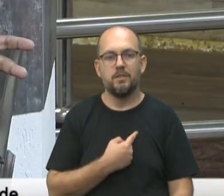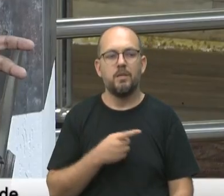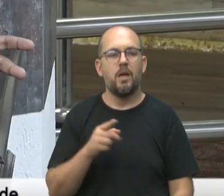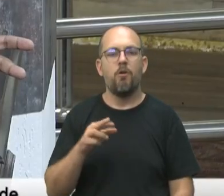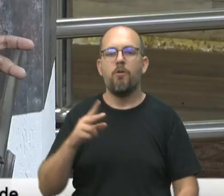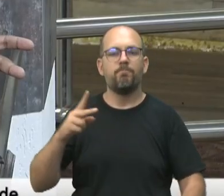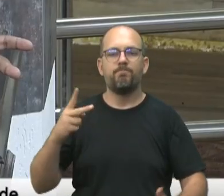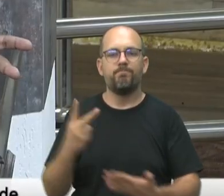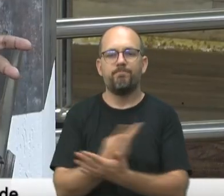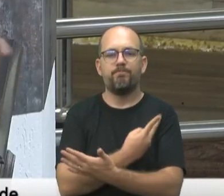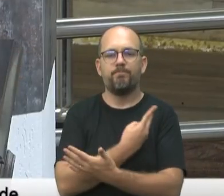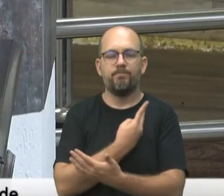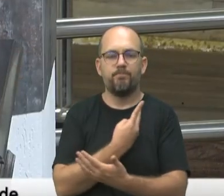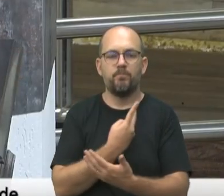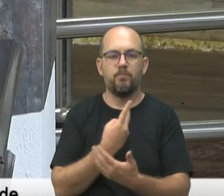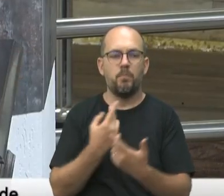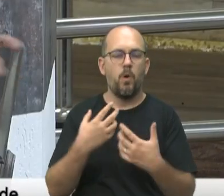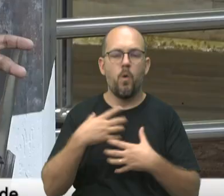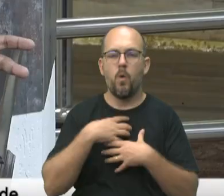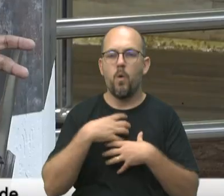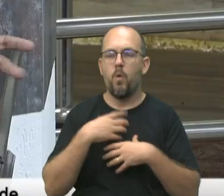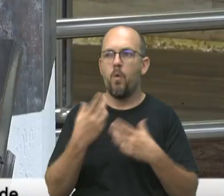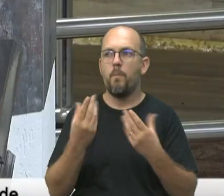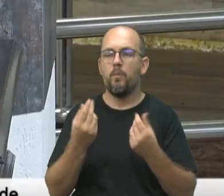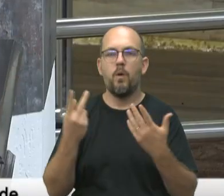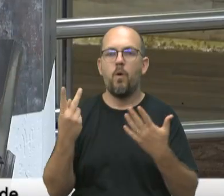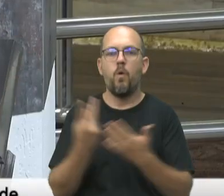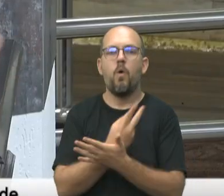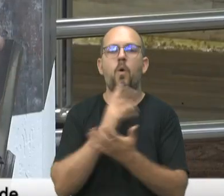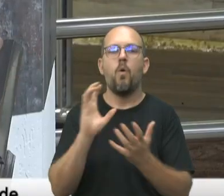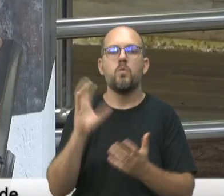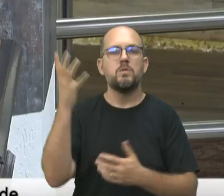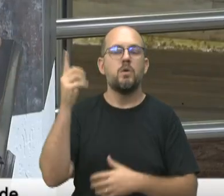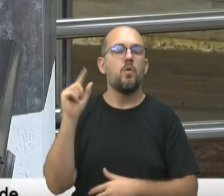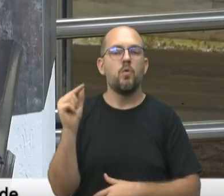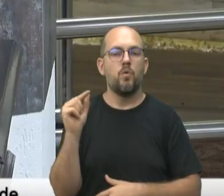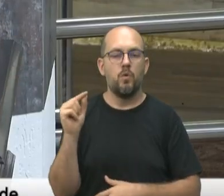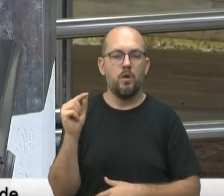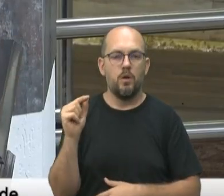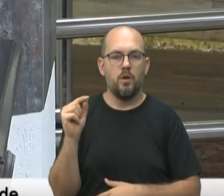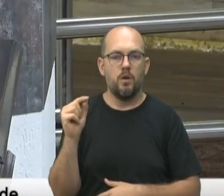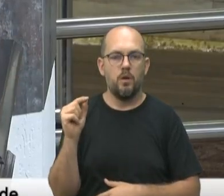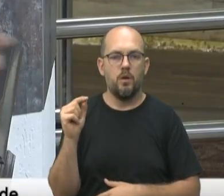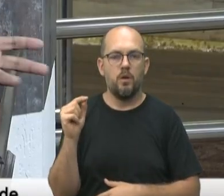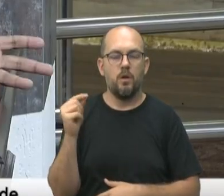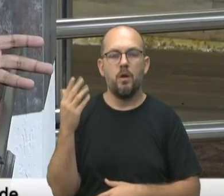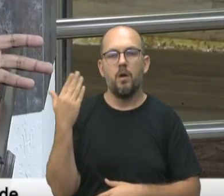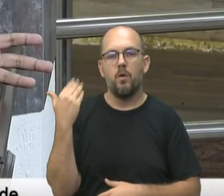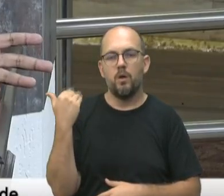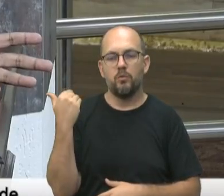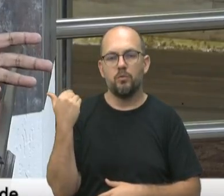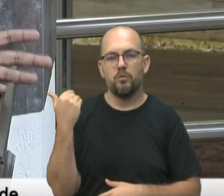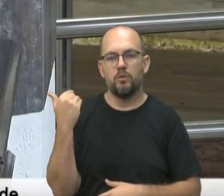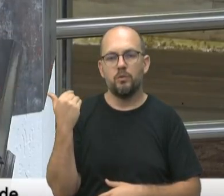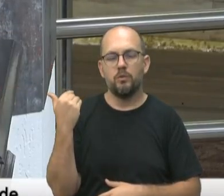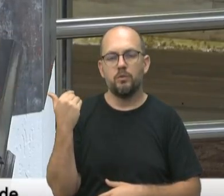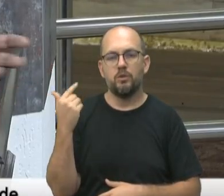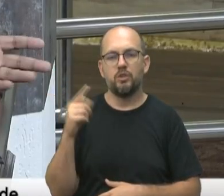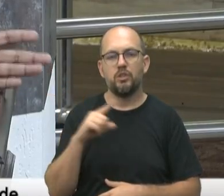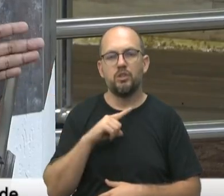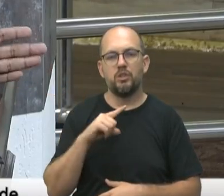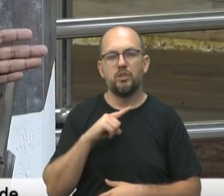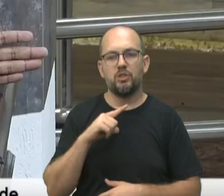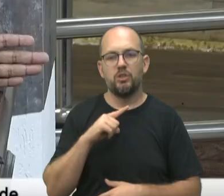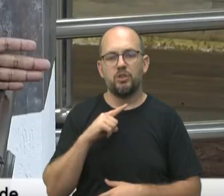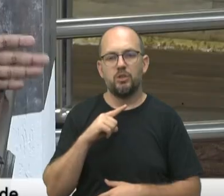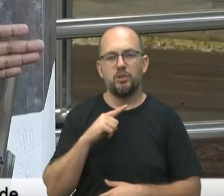acometido por uma situação muito, muito adversa, que foi quando tinha passado